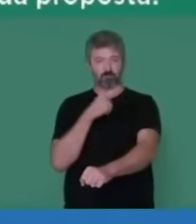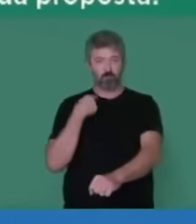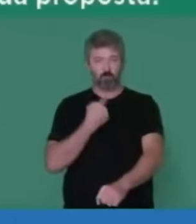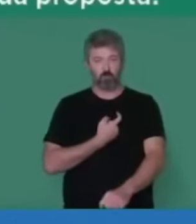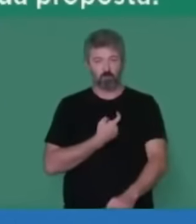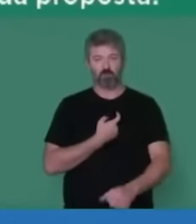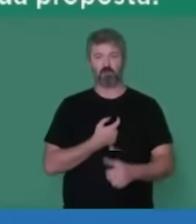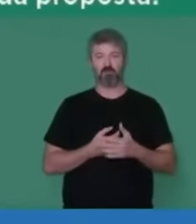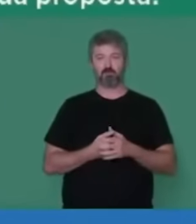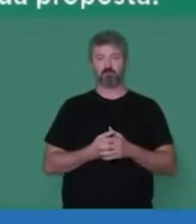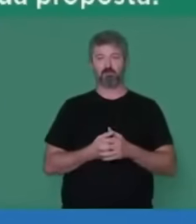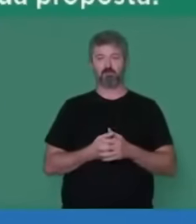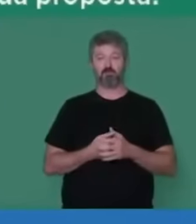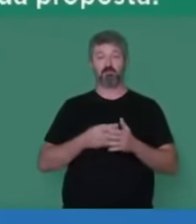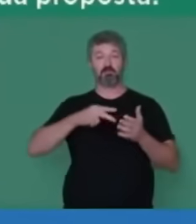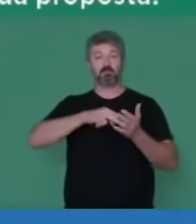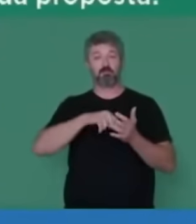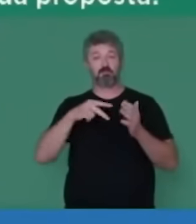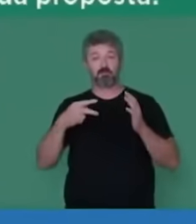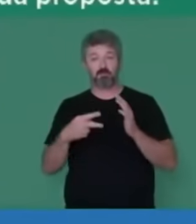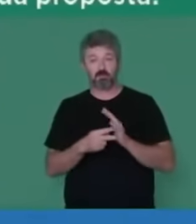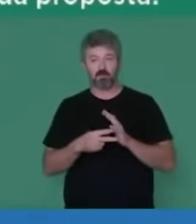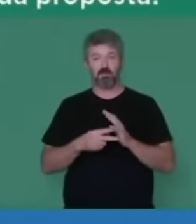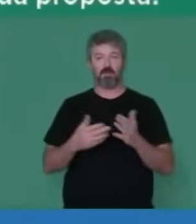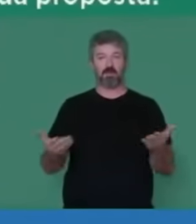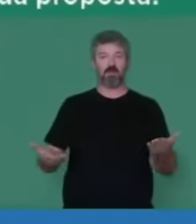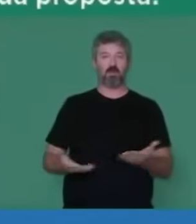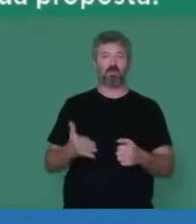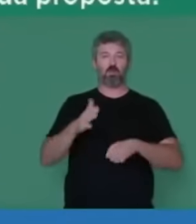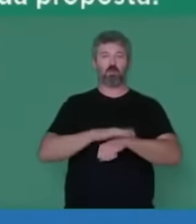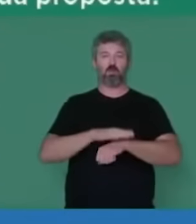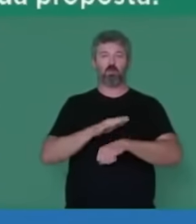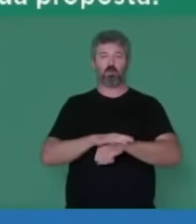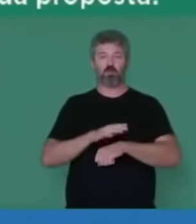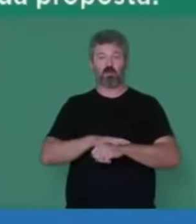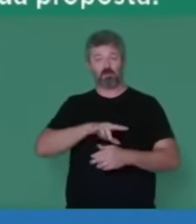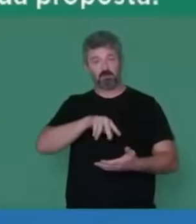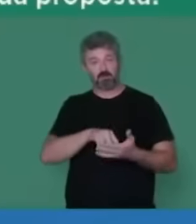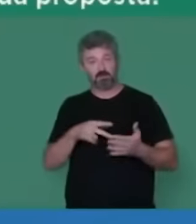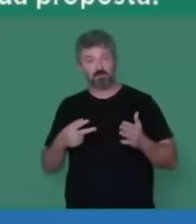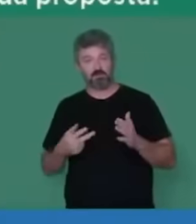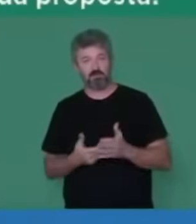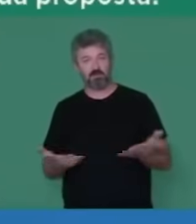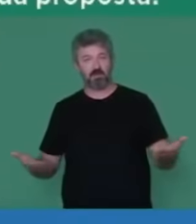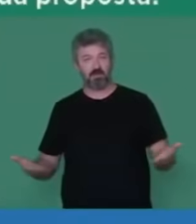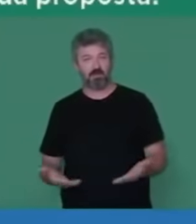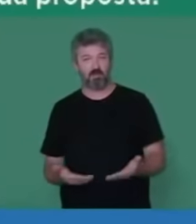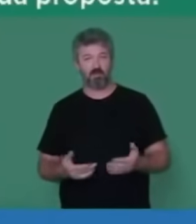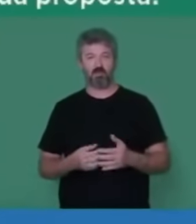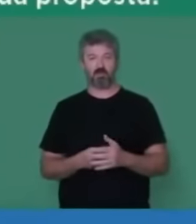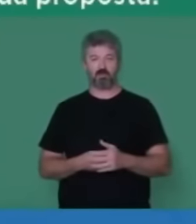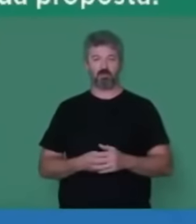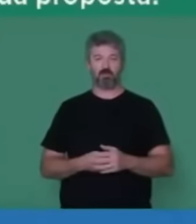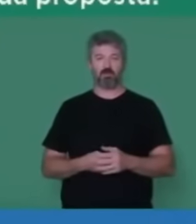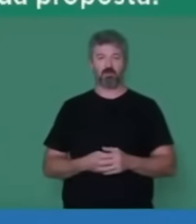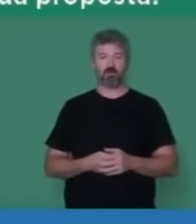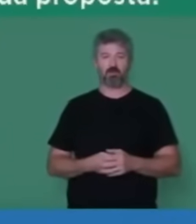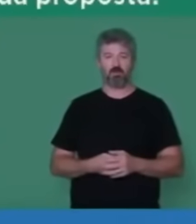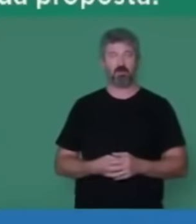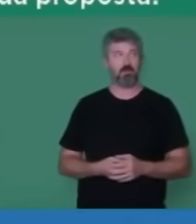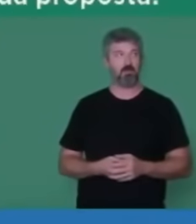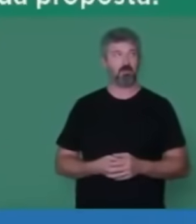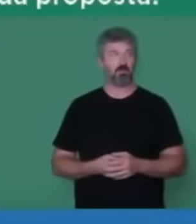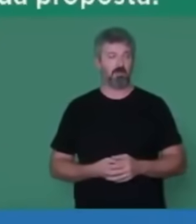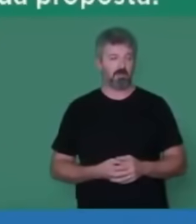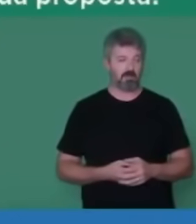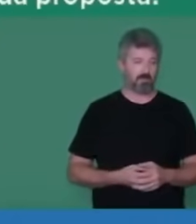nós. O significado desse instante, o significado desse momento. Todos que estão aqui,